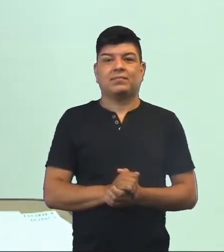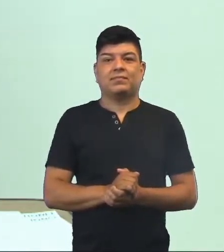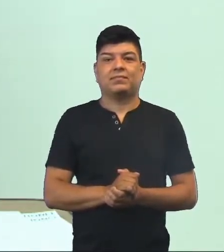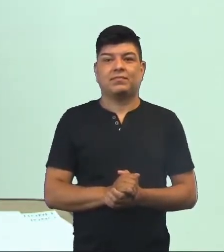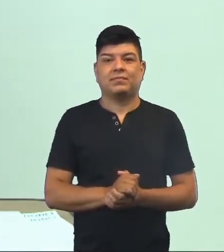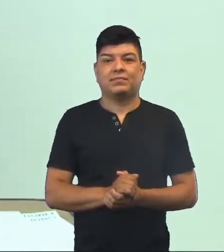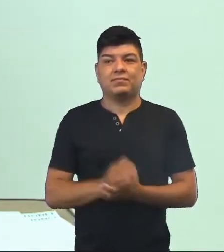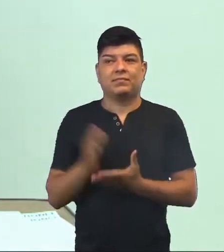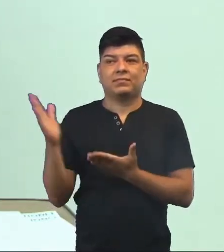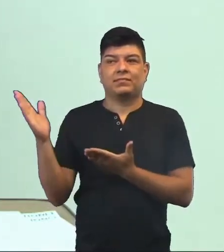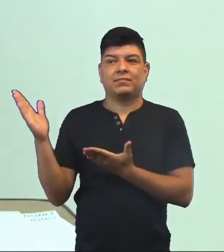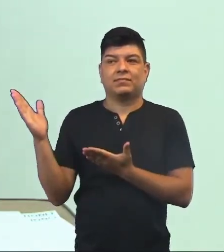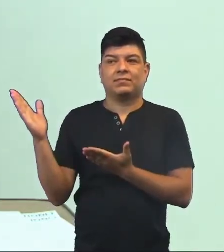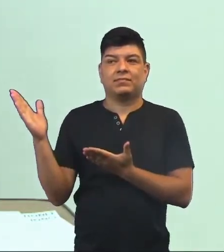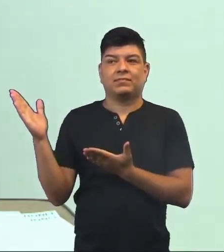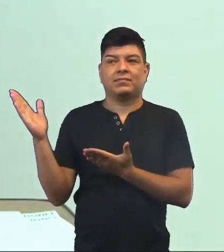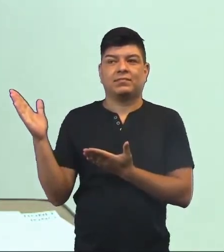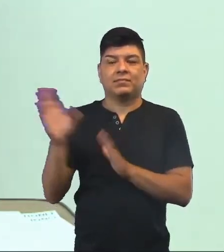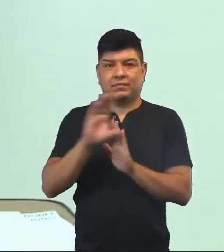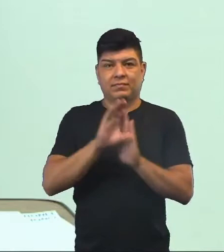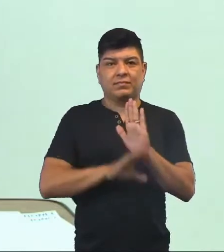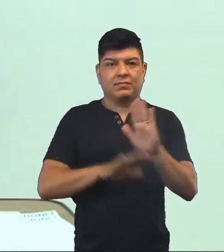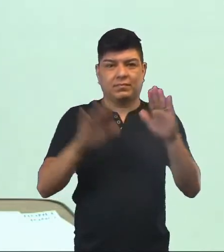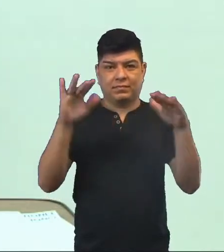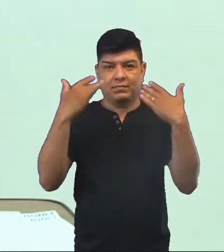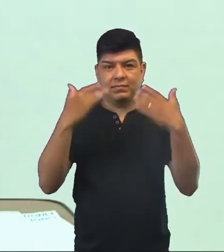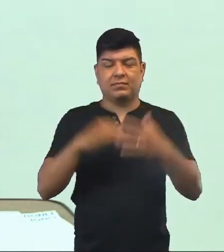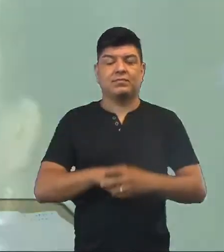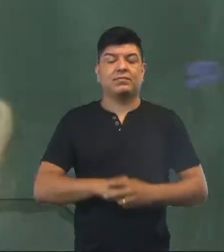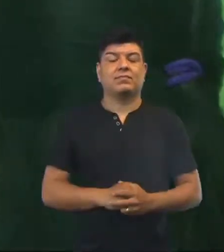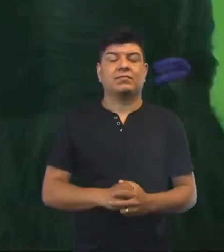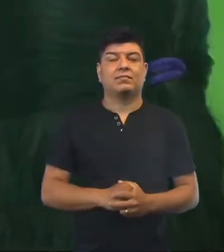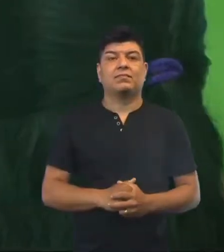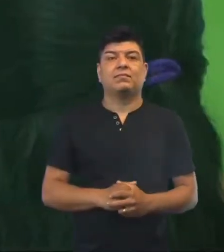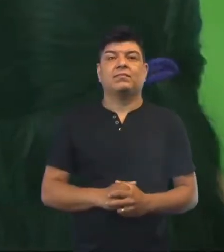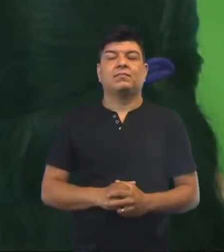Deixa eu só colocar o conceito aqui para a gente acompanhar.